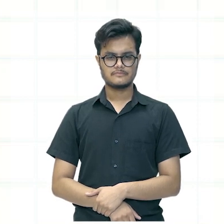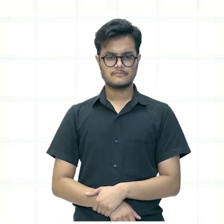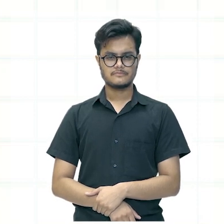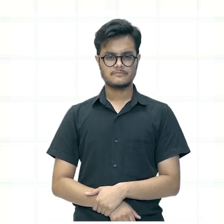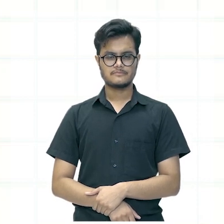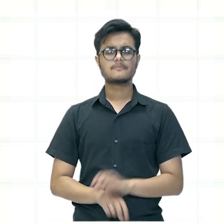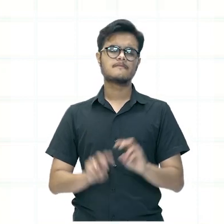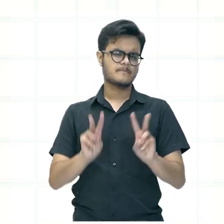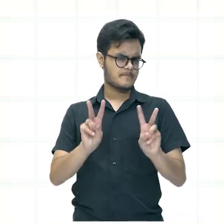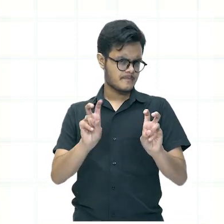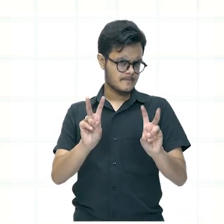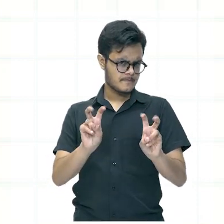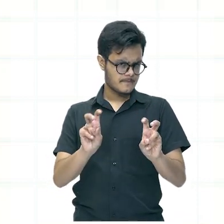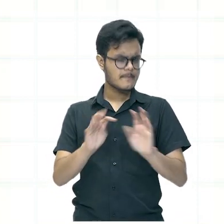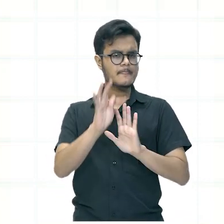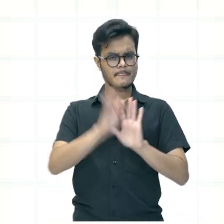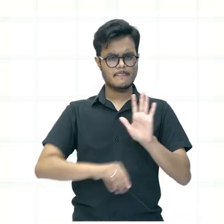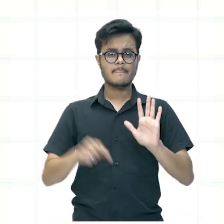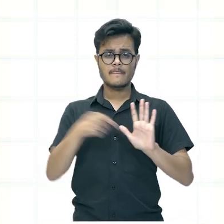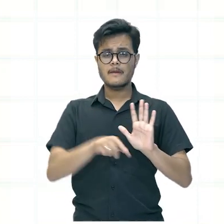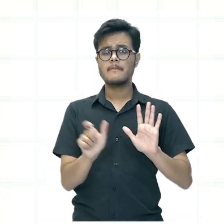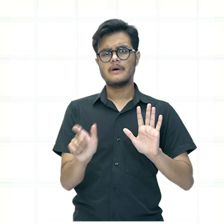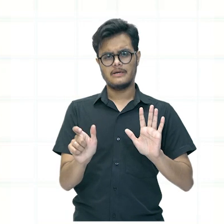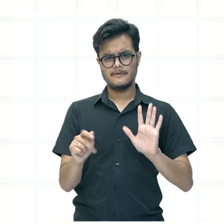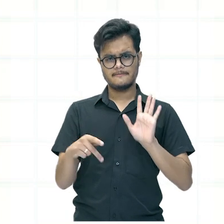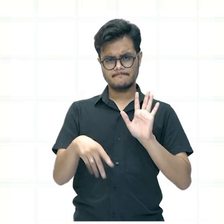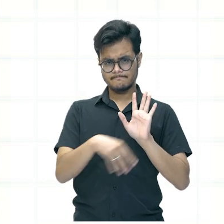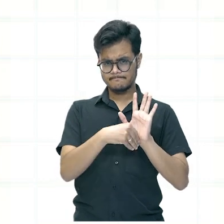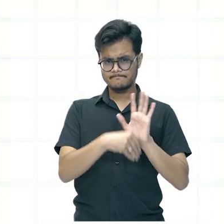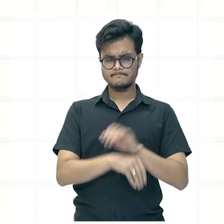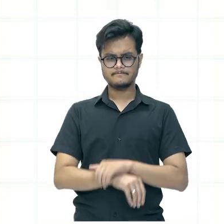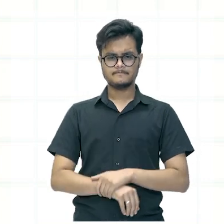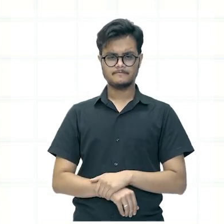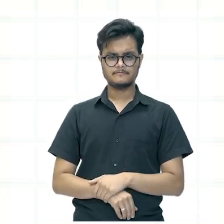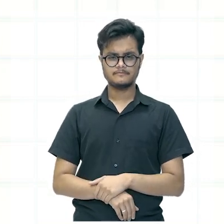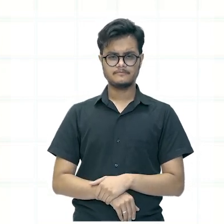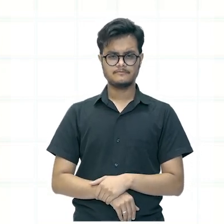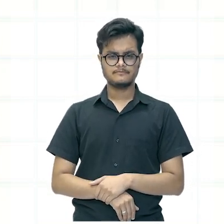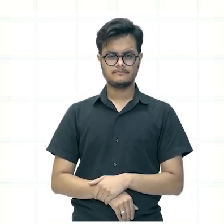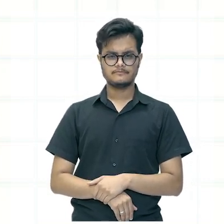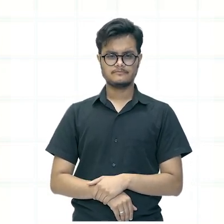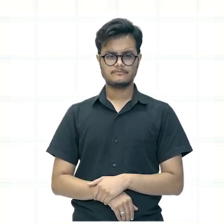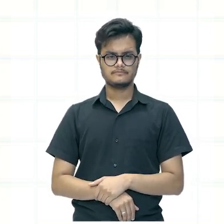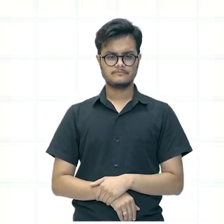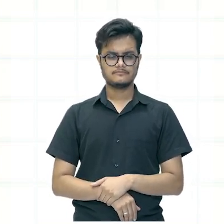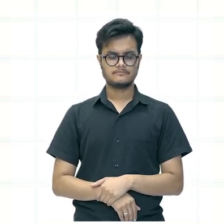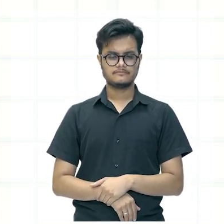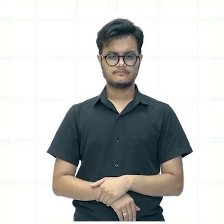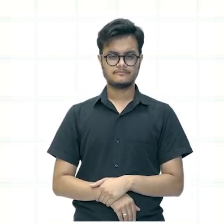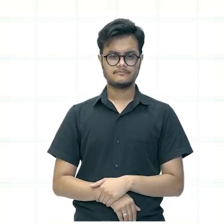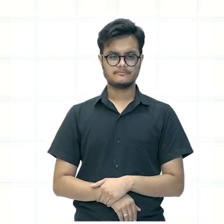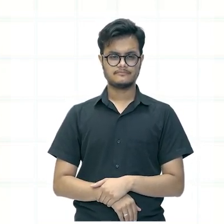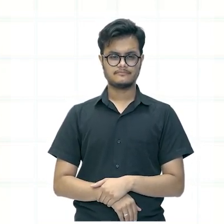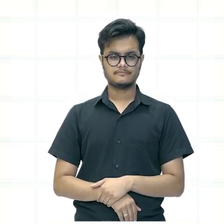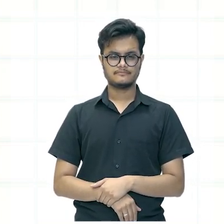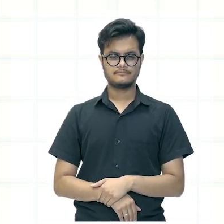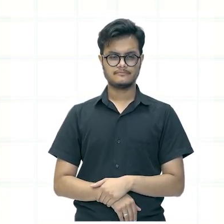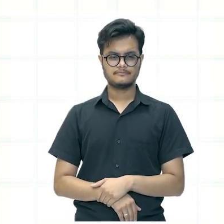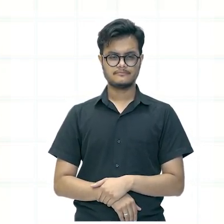as palavras relacionadas ao assunto, né? Depression, certo? Continuando, então a primeira diz o seguinte,